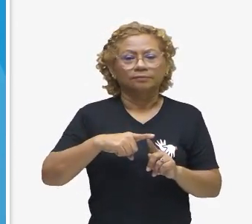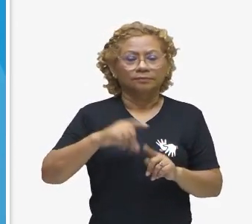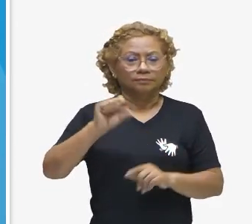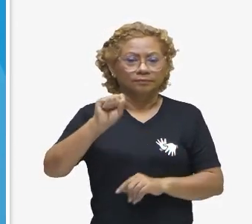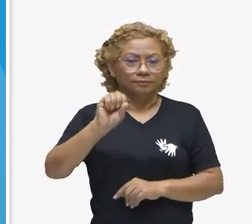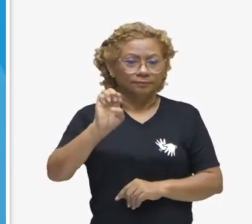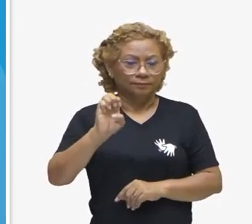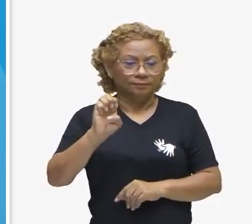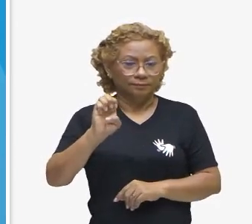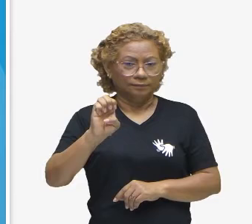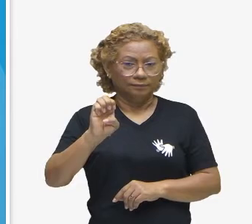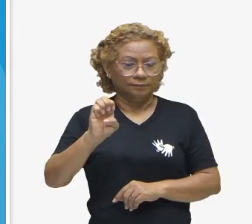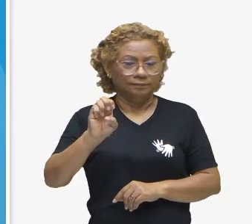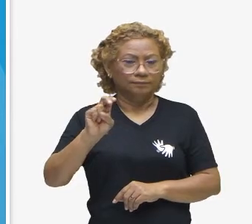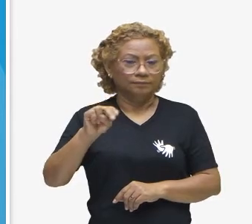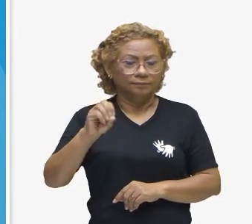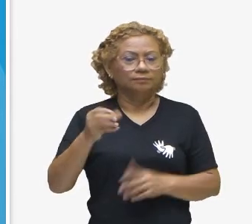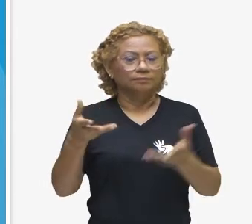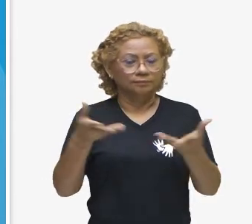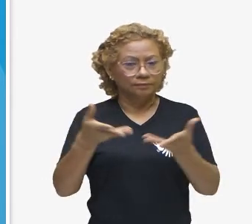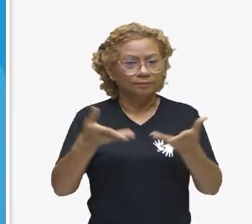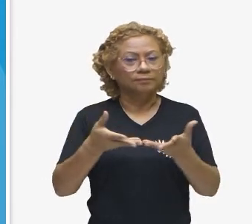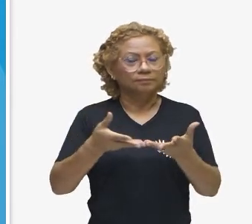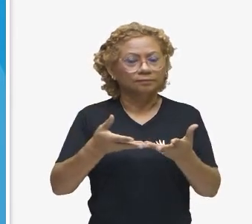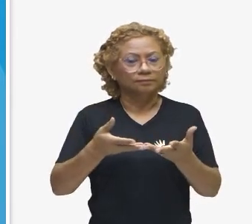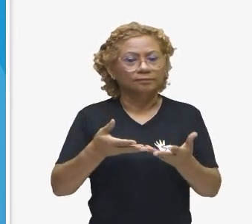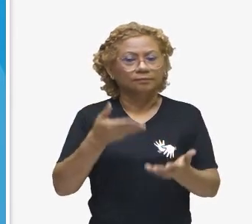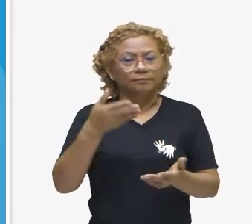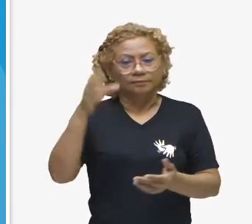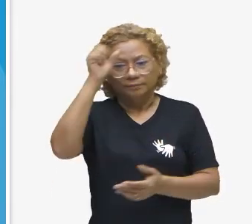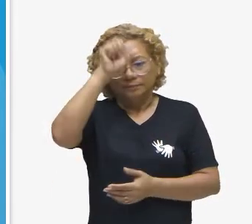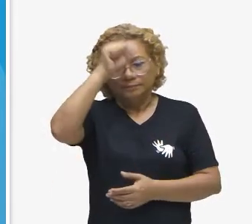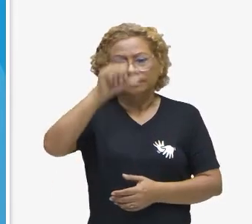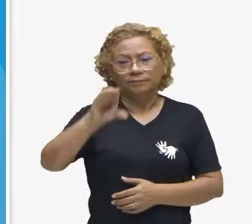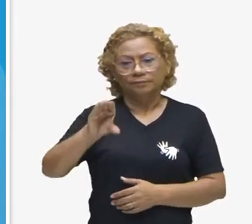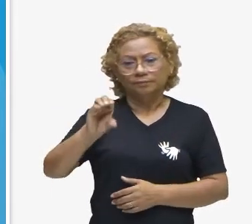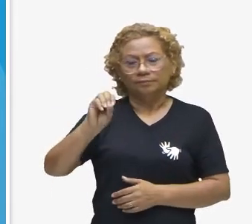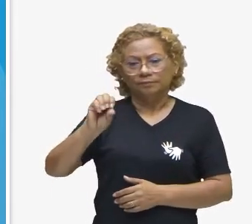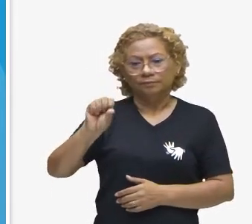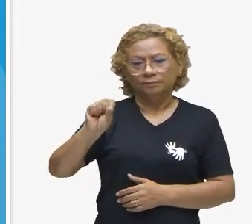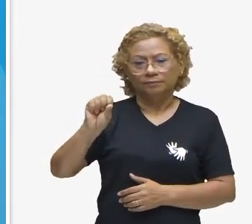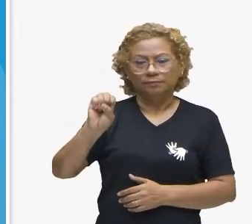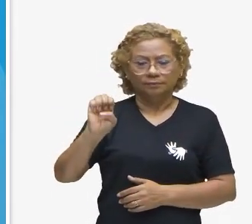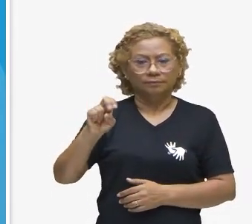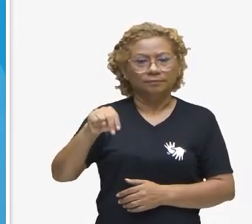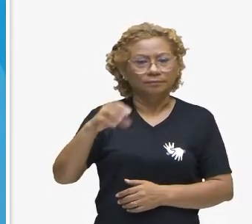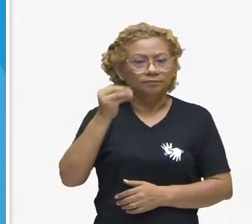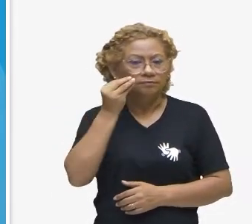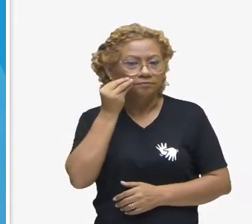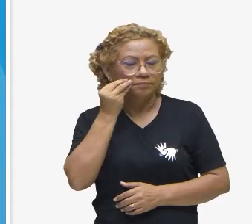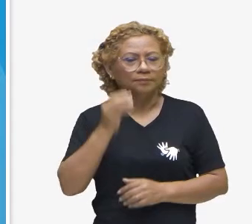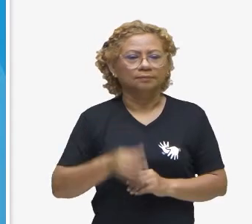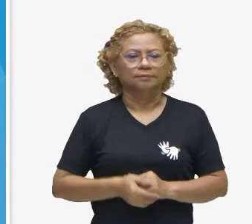ver o quê? Que o cosseno de 0 é igual a 1. Vamos ver aqui o estudo do gráfico.